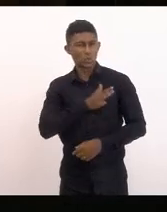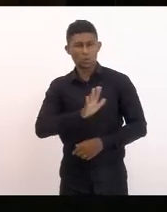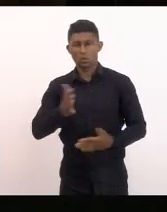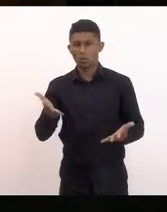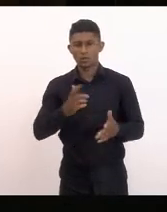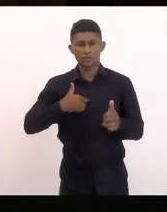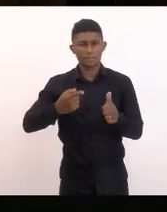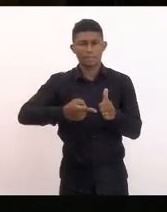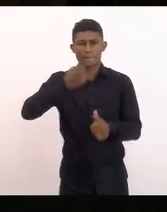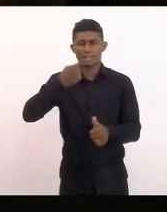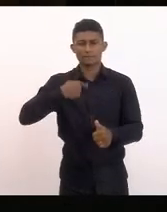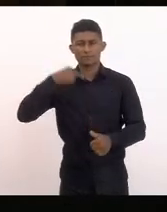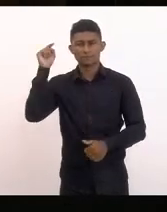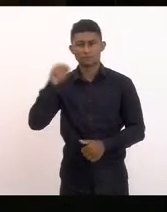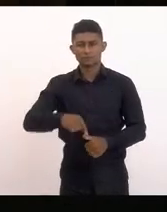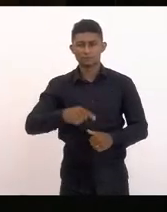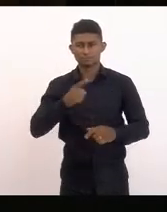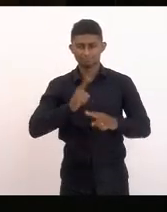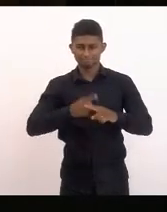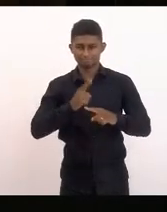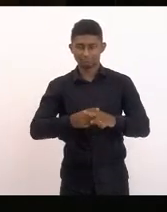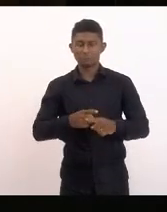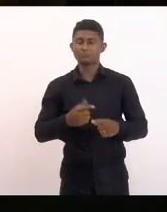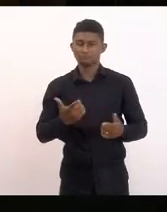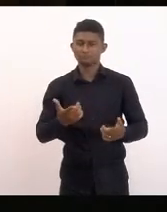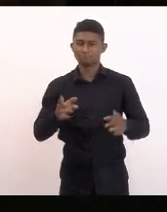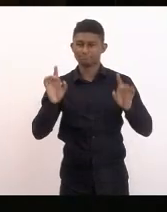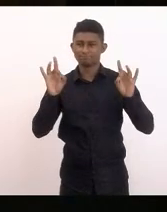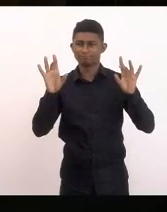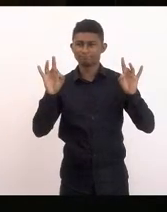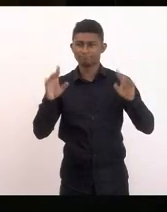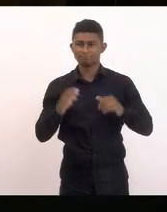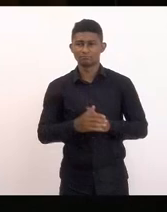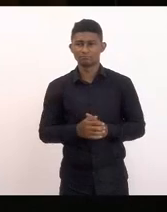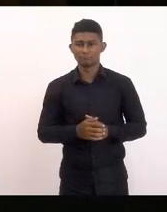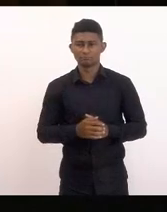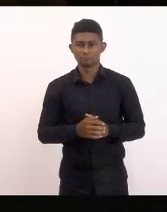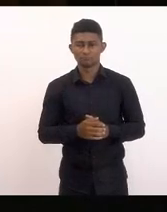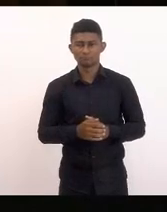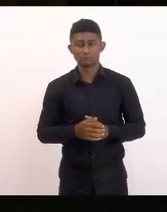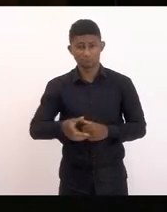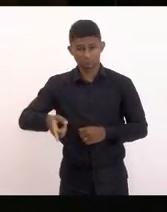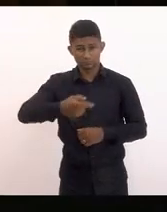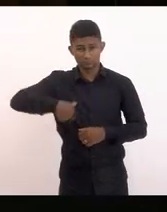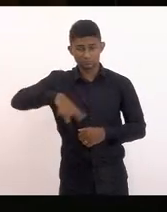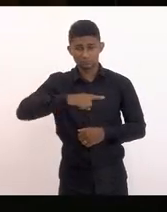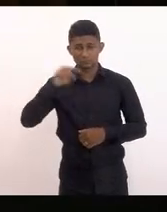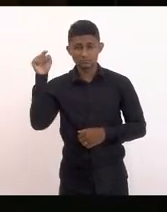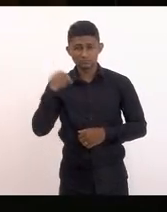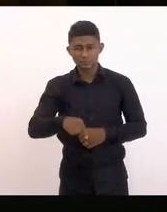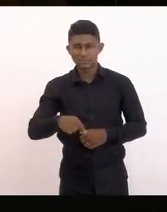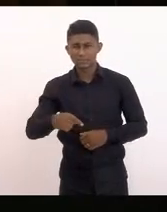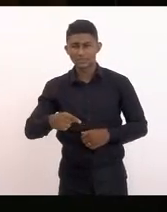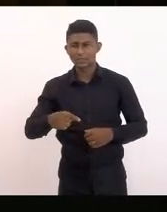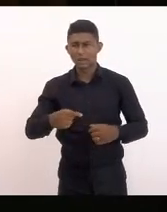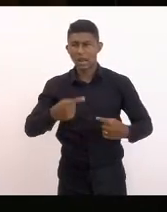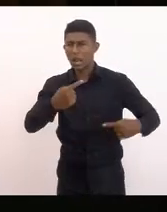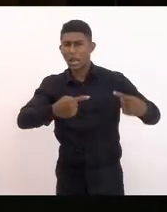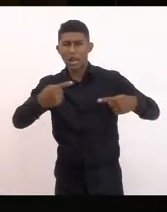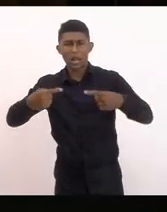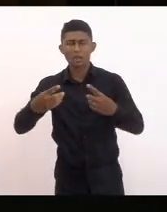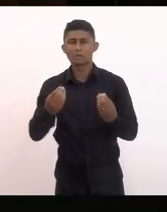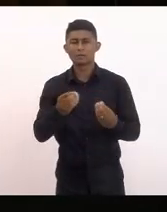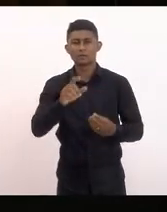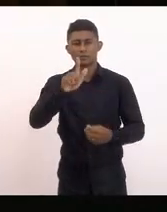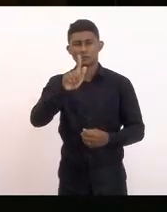ao vivo, porque a ocasião merece, porque eu gosto de fazer. Então, vamos lá. Nós estamos aqui brigando pela Gretchen.